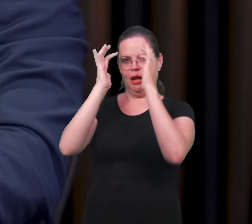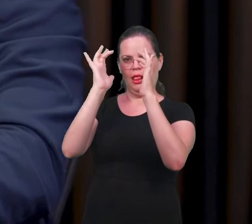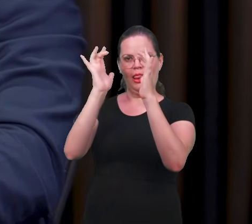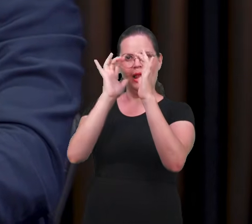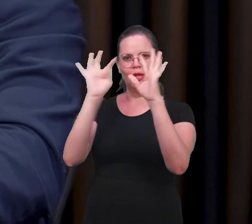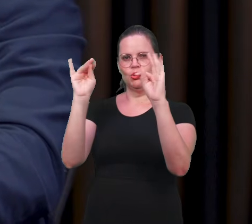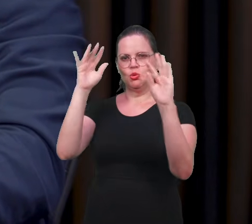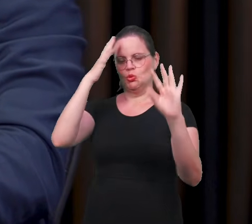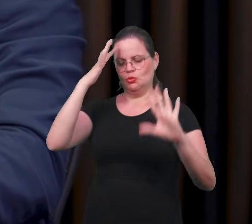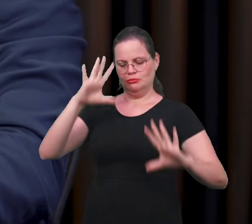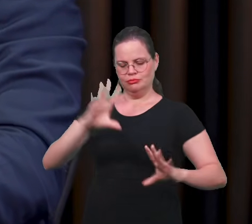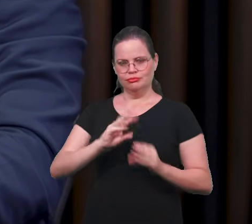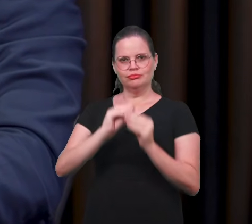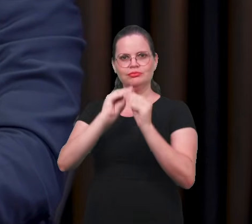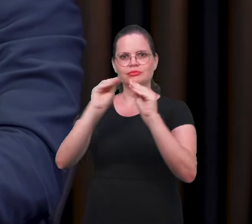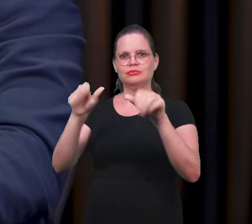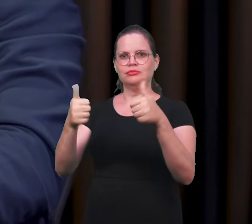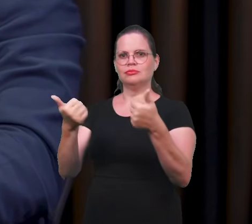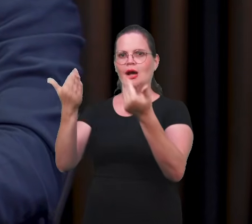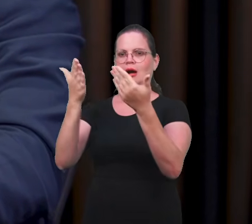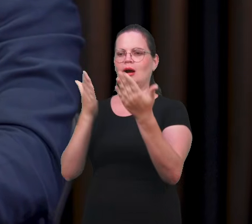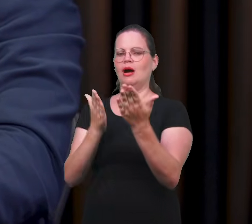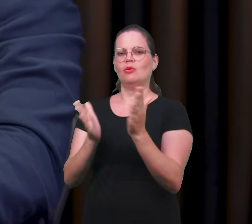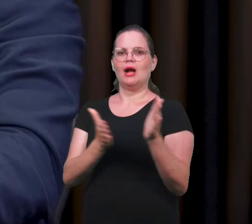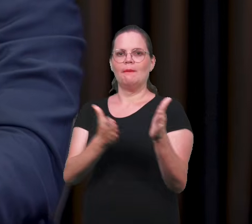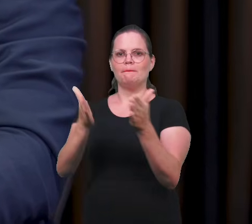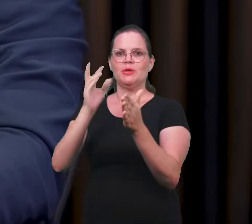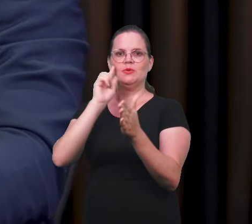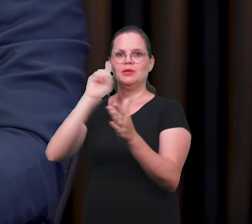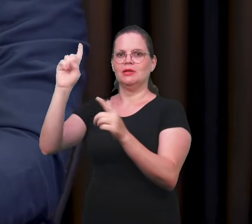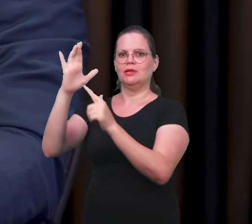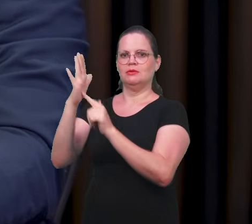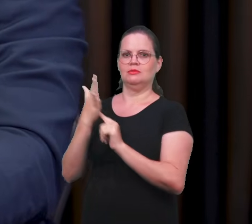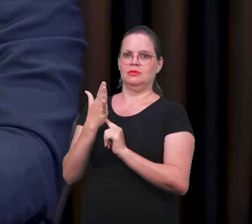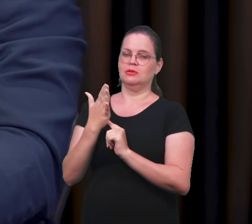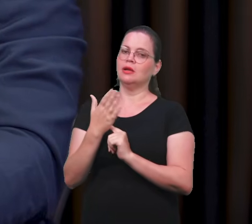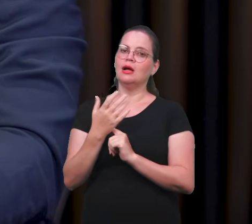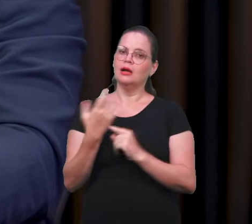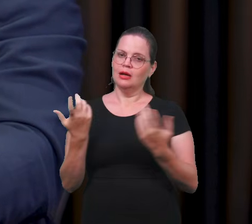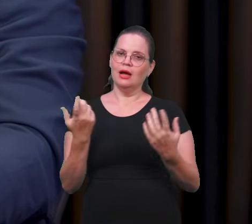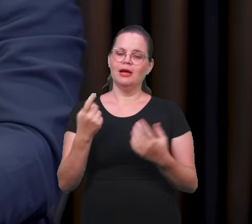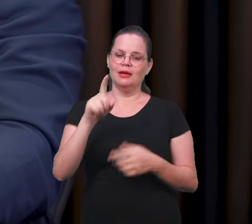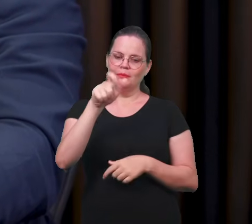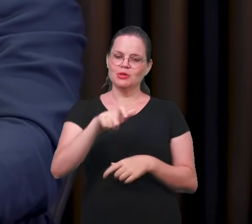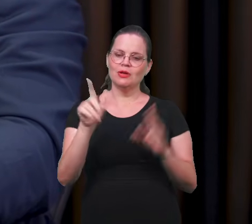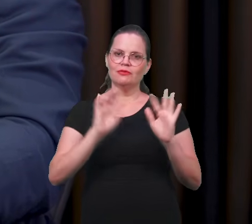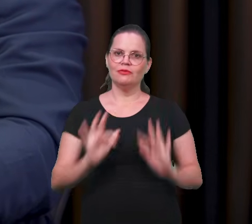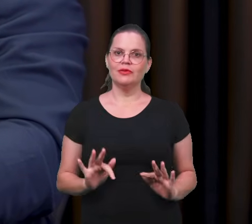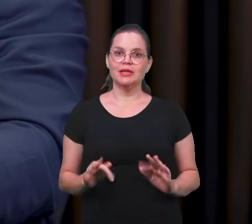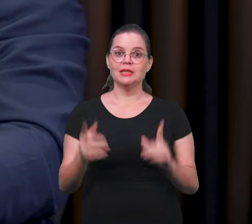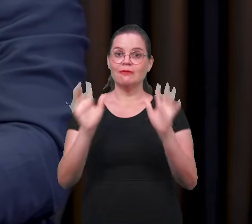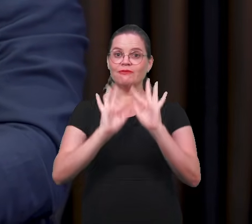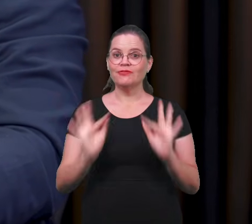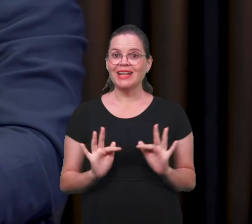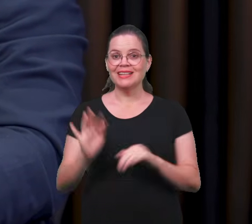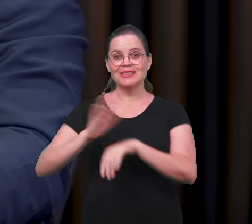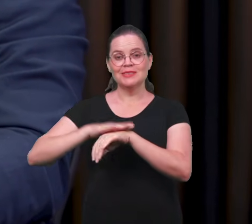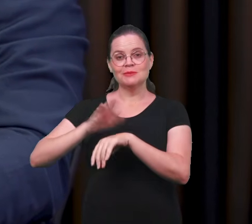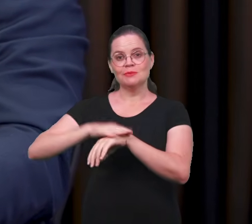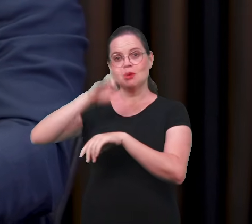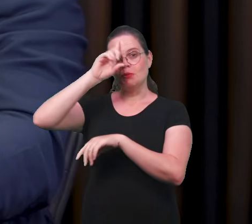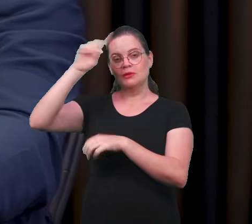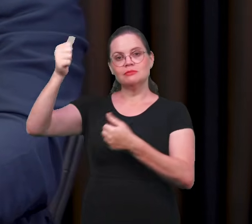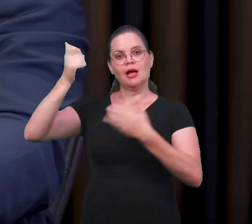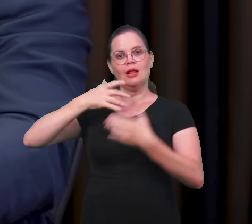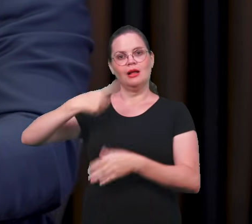caminhos aplanados. Ele é feliz. Mas não é a felicidade do mundo. É uma felicidade que o Senhor dá.